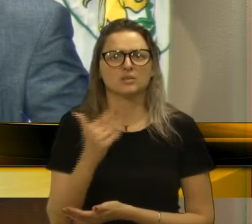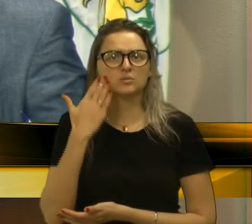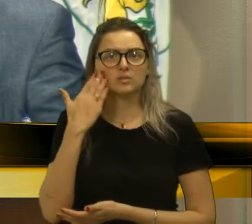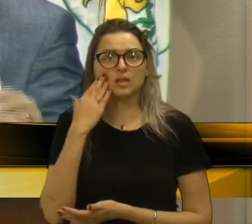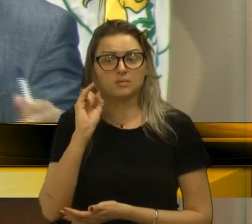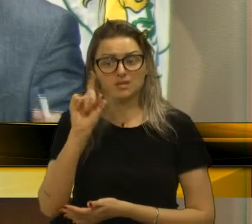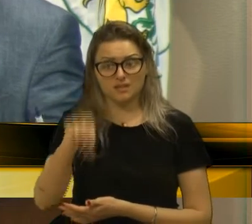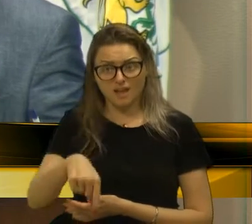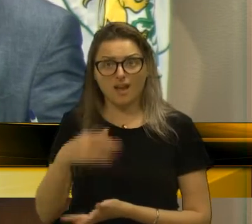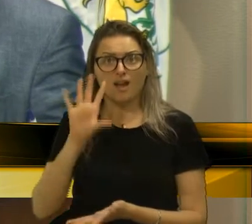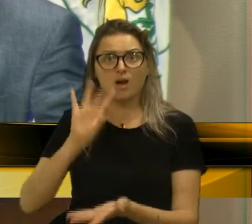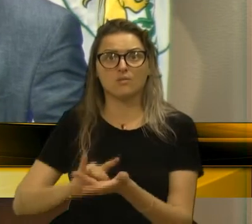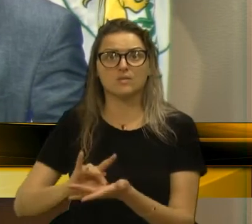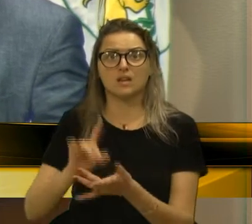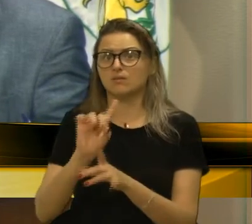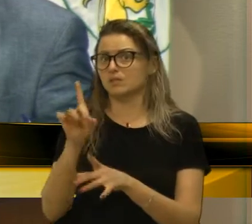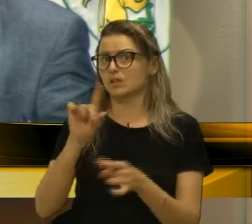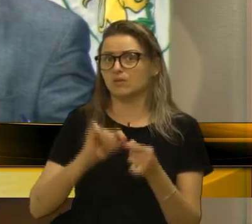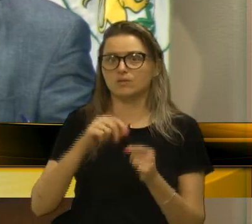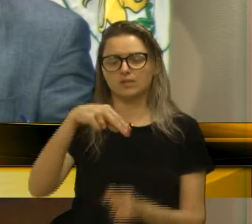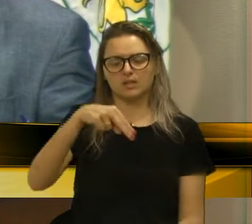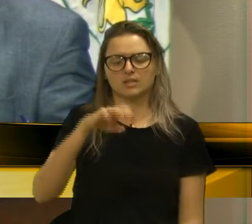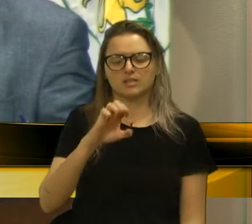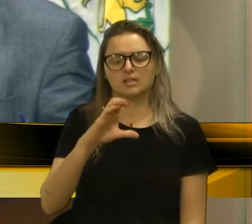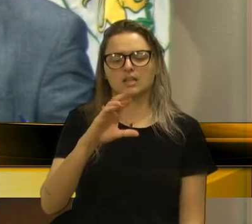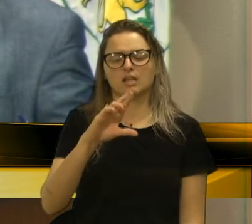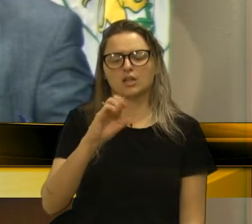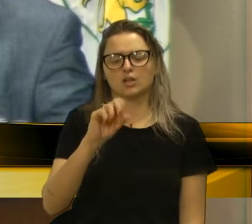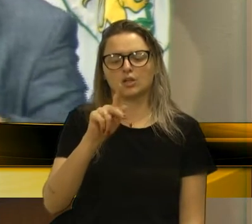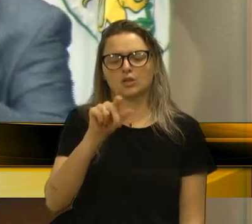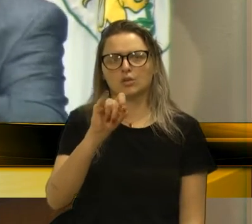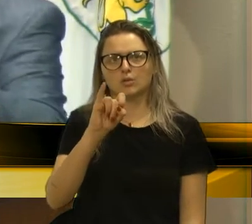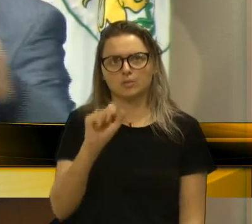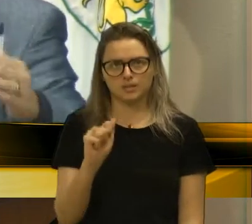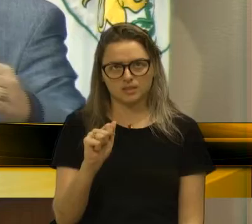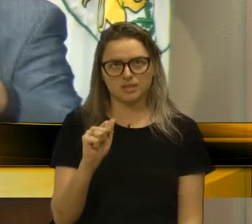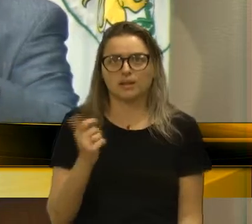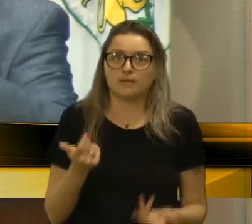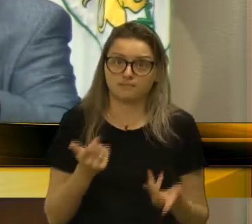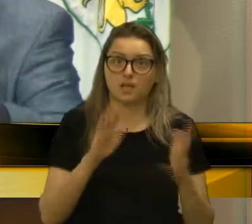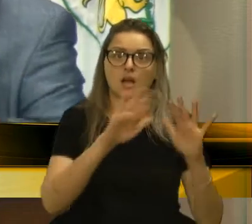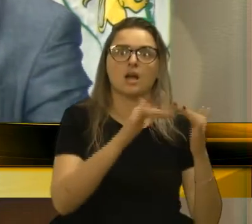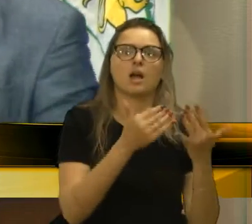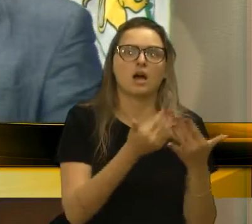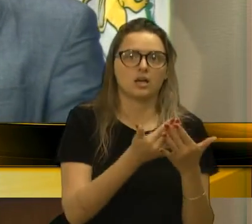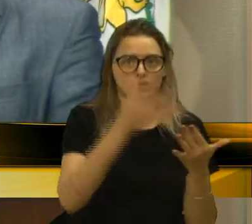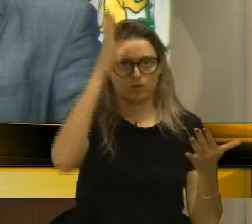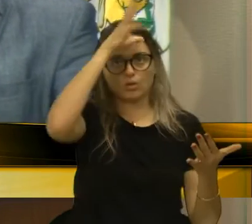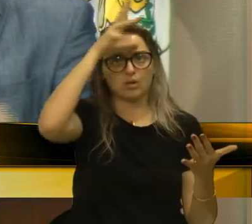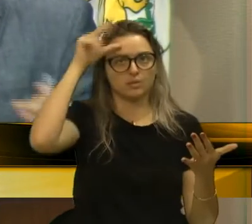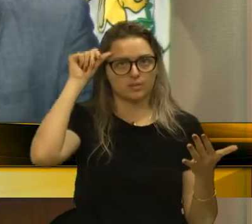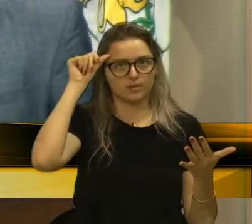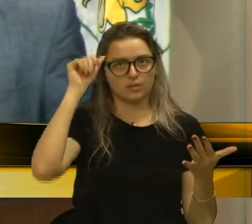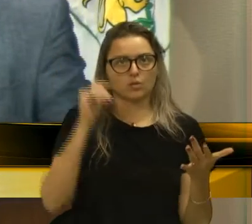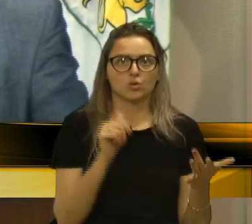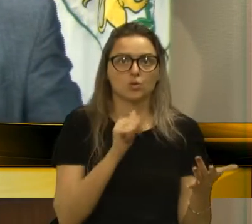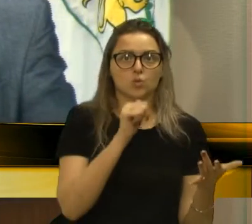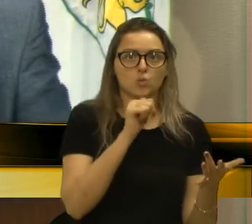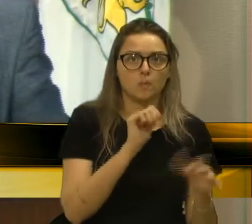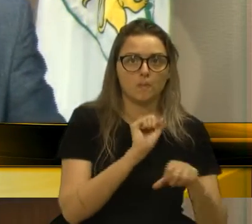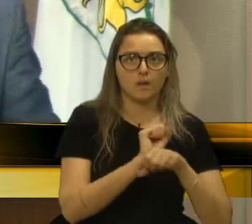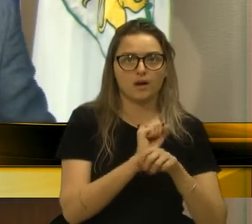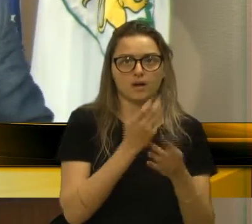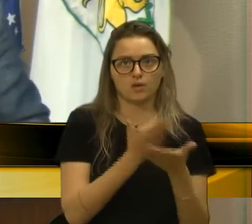não, porque não foi feita a necropsia. No dia seguinte, a escola, a escola municipal suspendeu